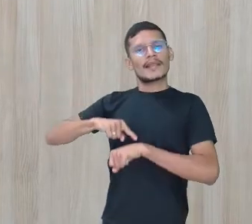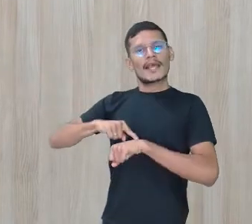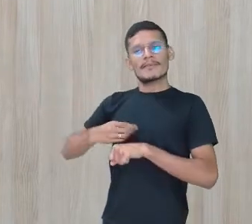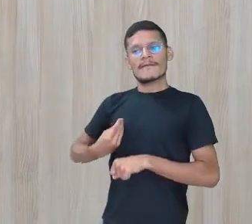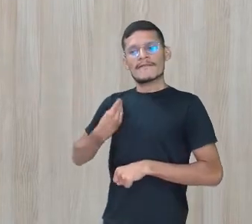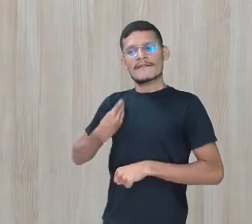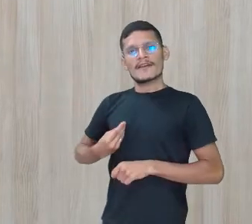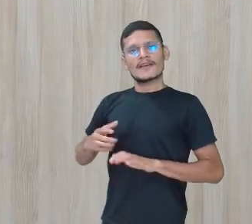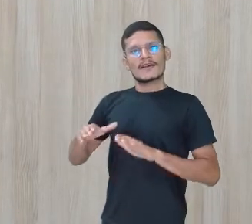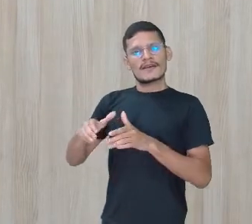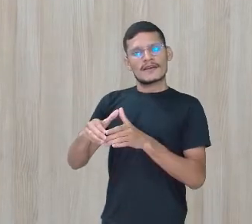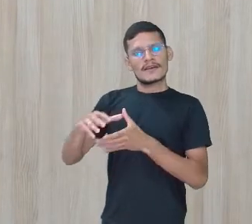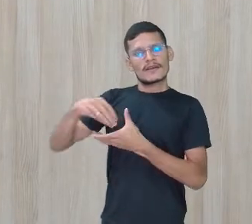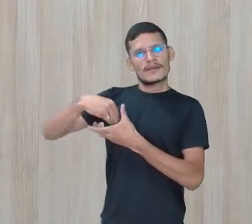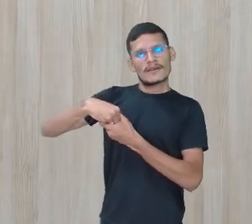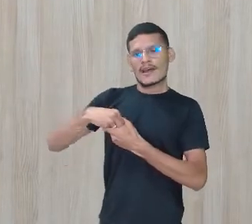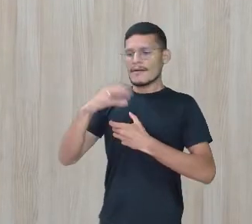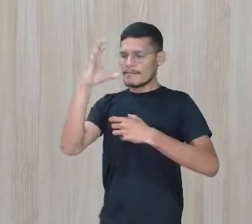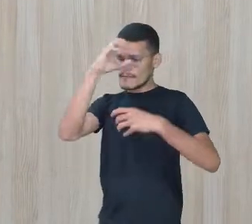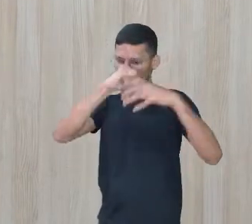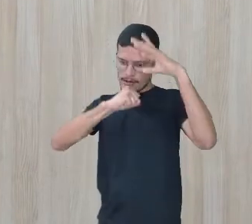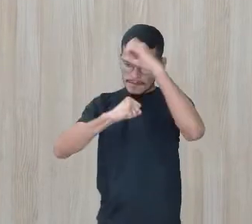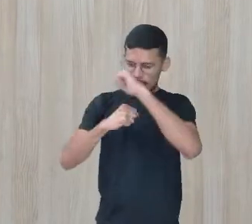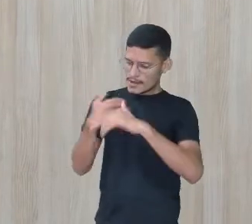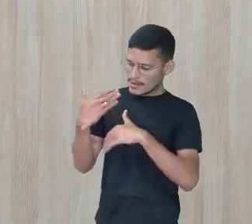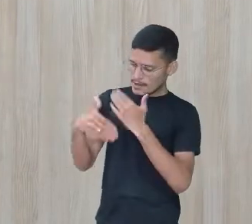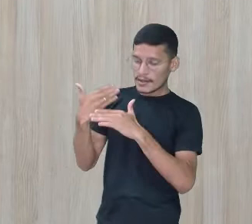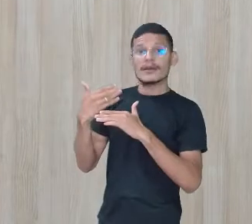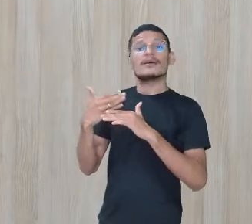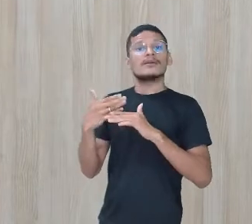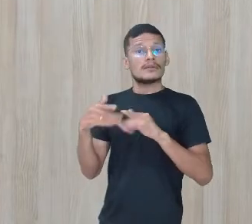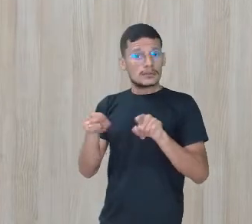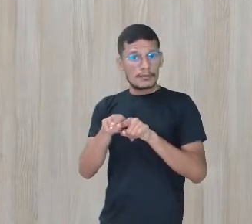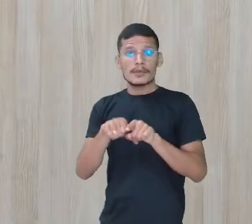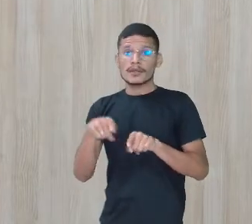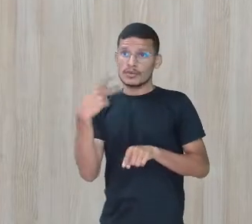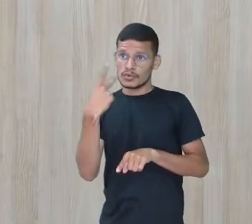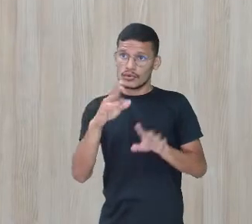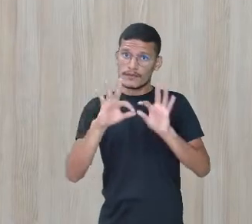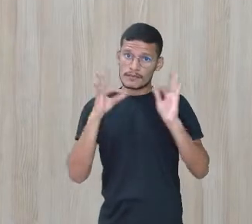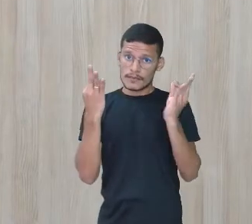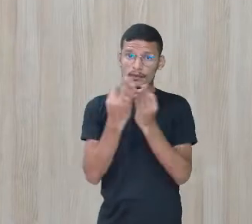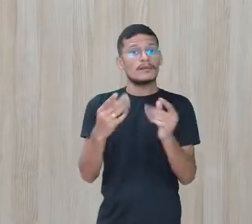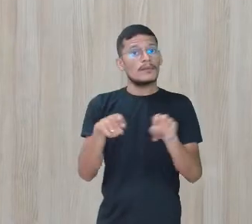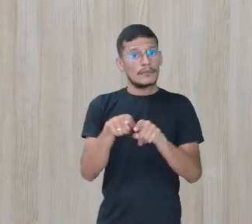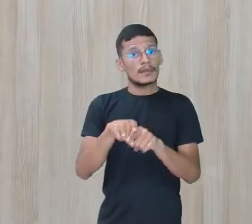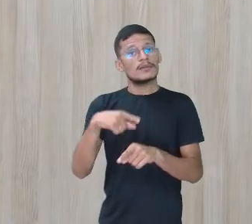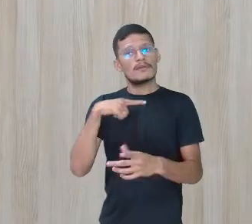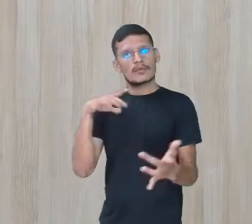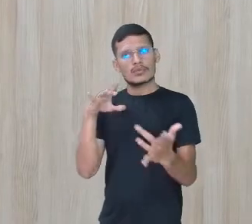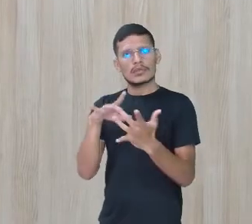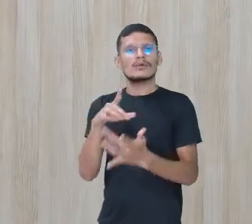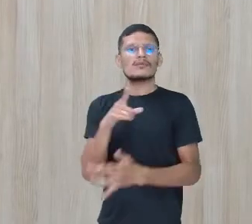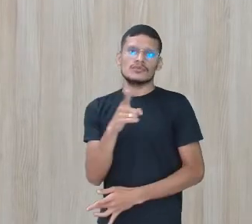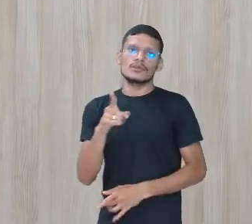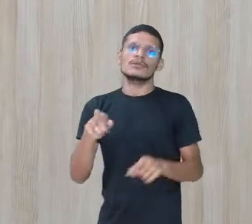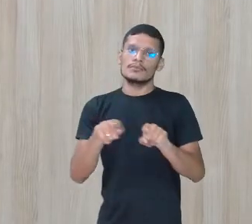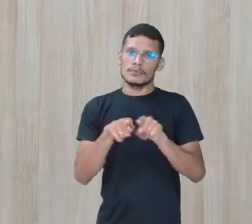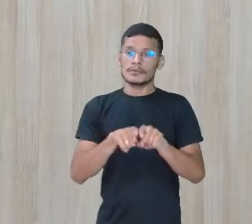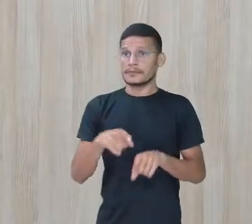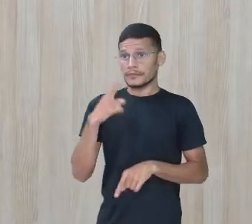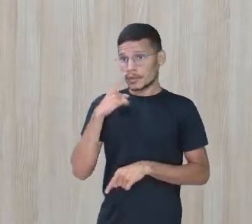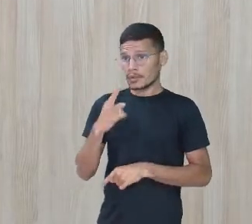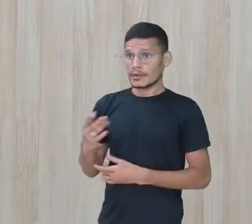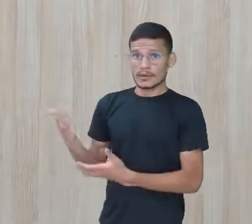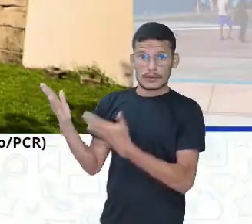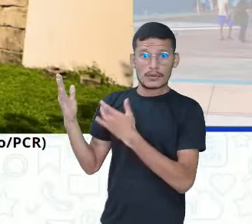quanto você aprendeu, o quanto você cresceu, e é bem isso. E da sua família também, das pessoas que viveram com você também. Já, por